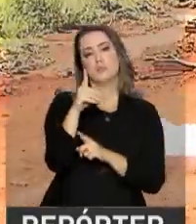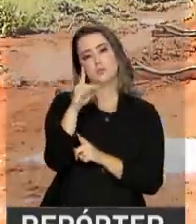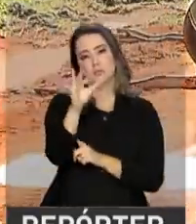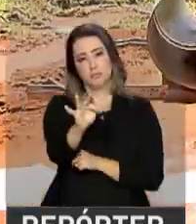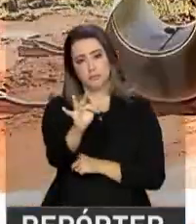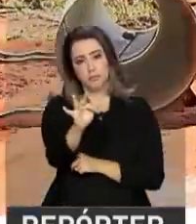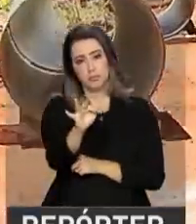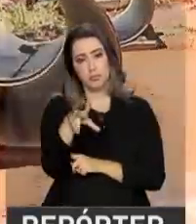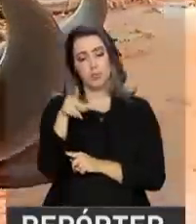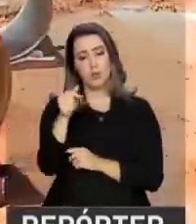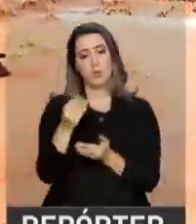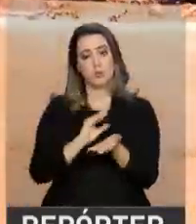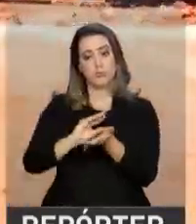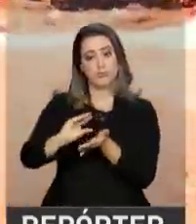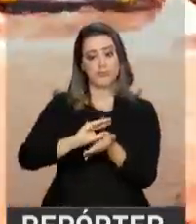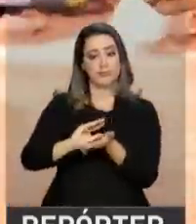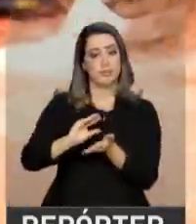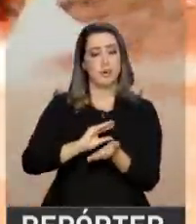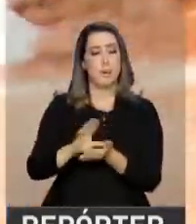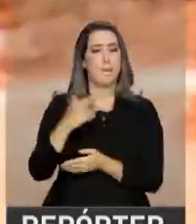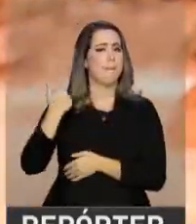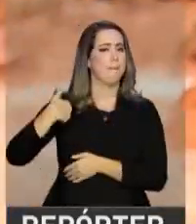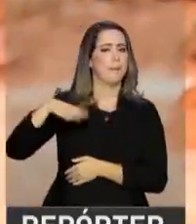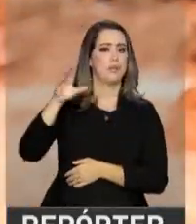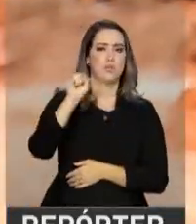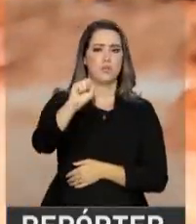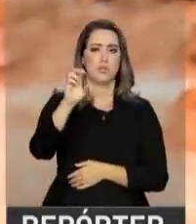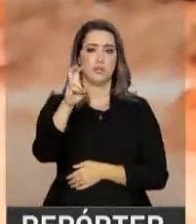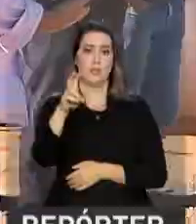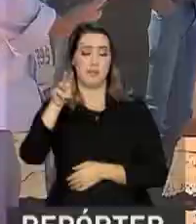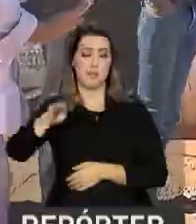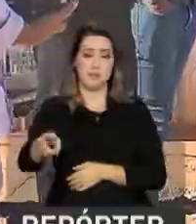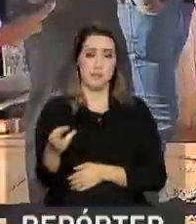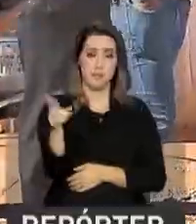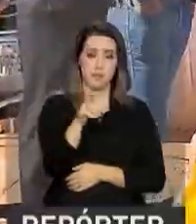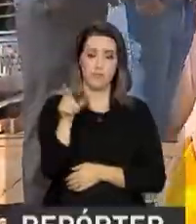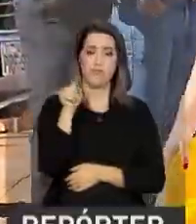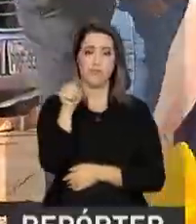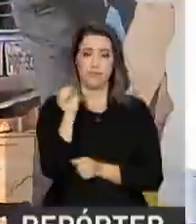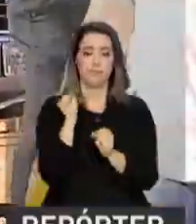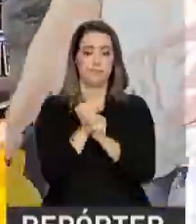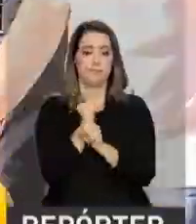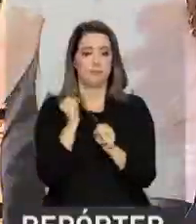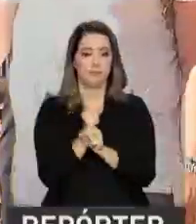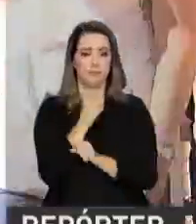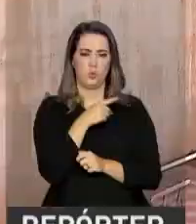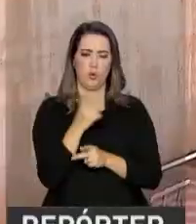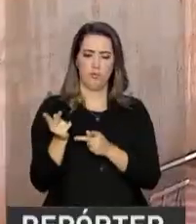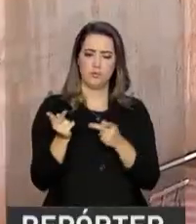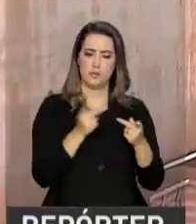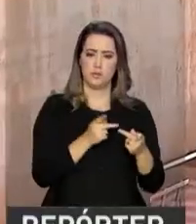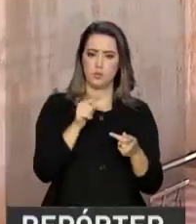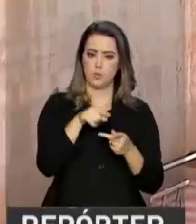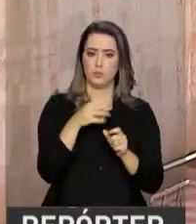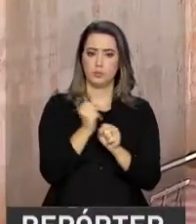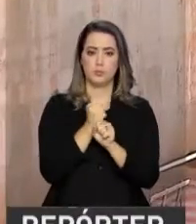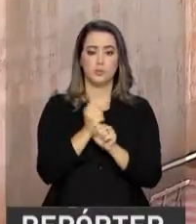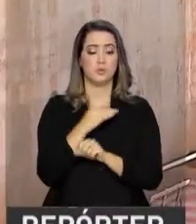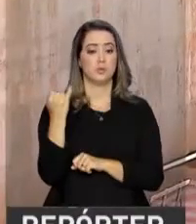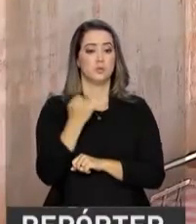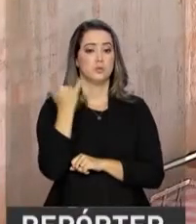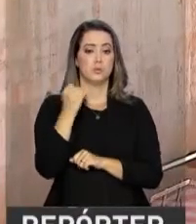governo vai investir mais de 85 milhões de reais dessa obra o ministro moreira franco visitou as obras e ressaltou a importância